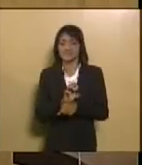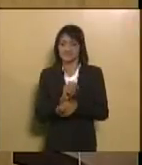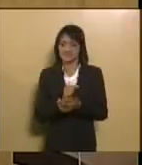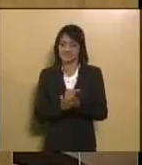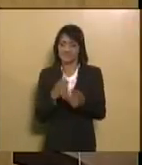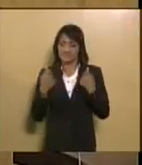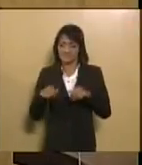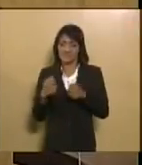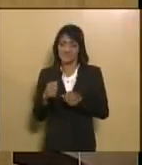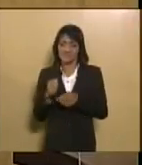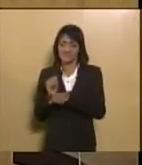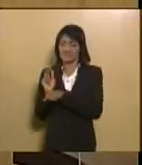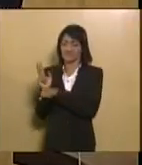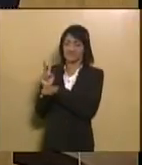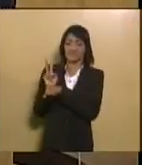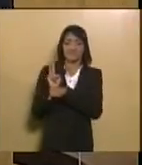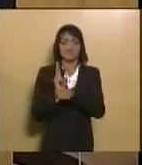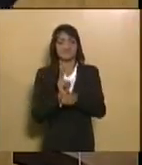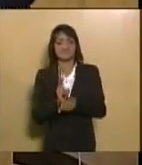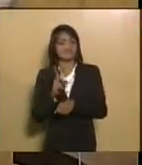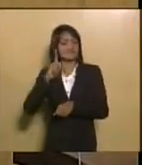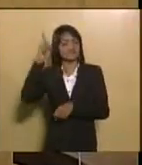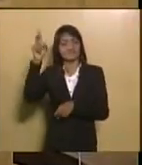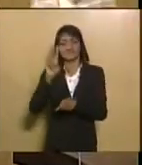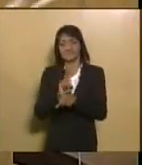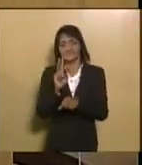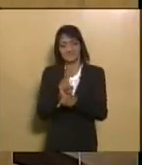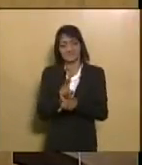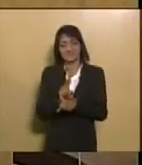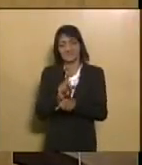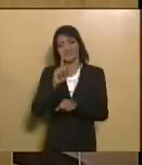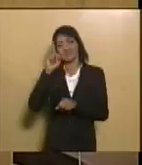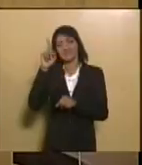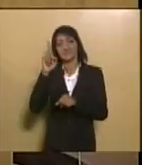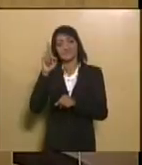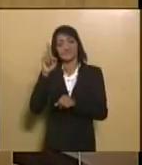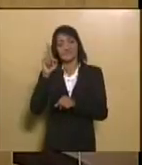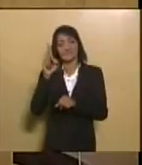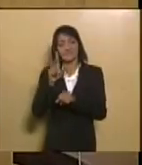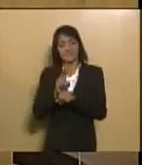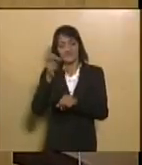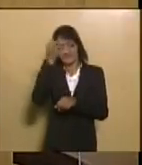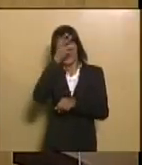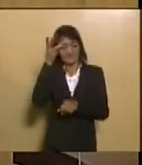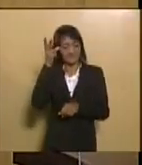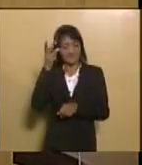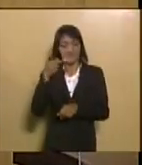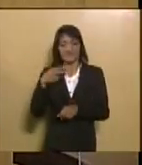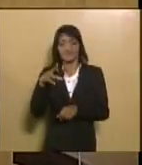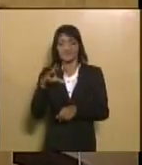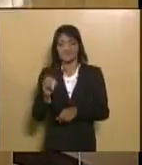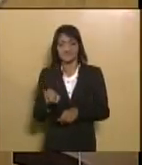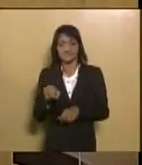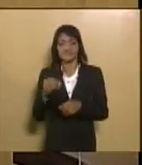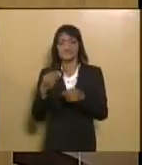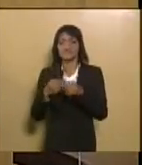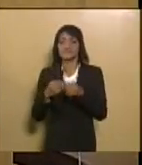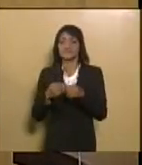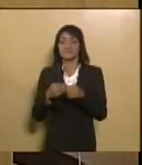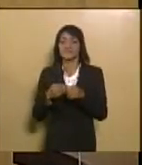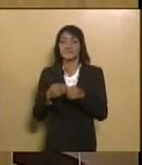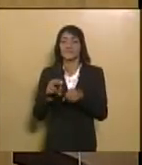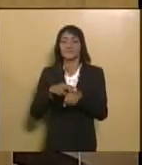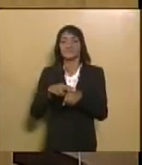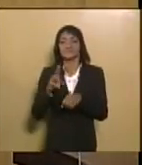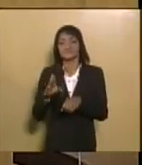escolta. Que Deus tenha compaixão de nós, que Deus proteja o prefeito de Poço Verde, o prefeito Igo, e que a gente possa